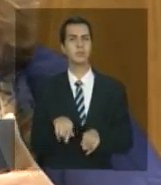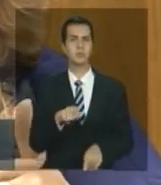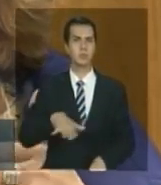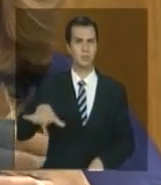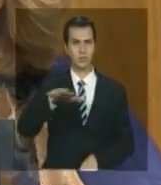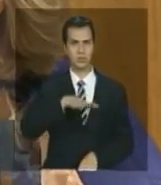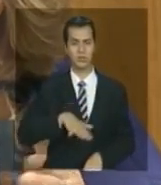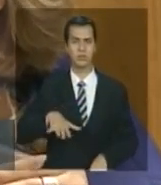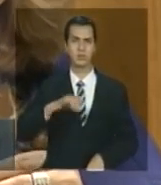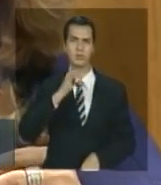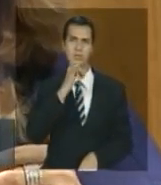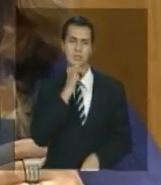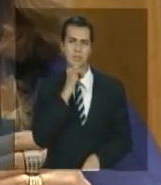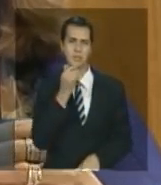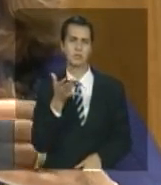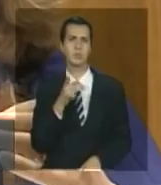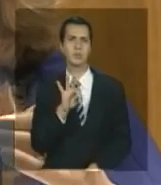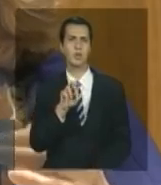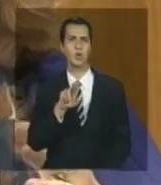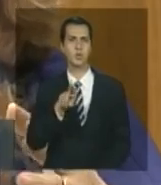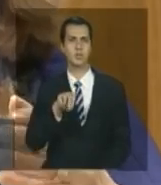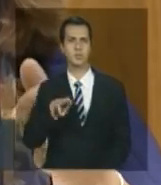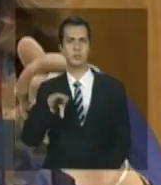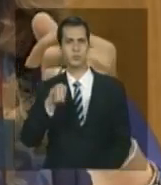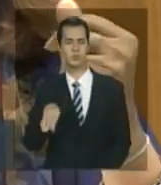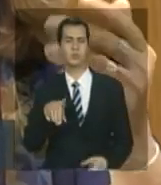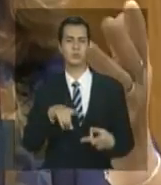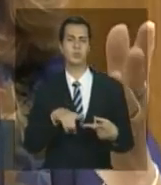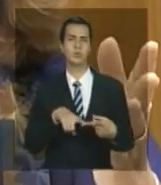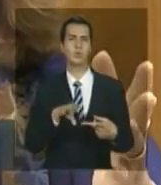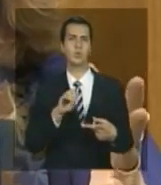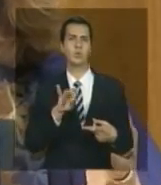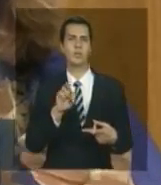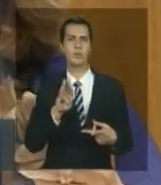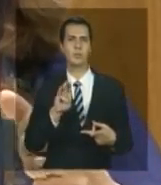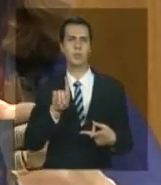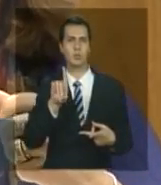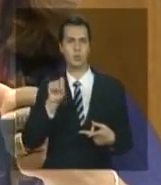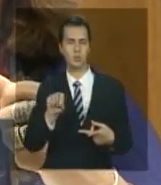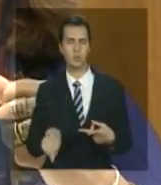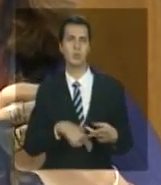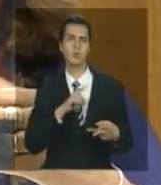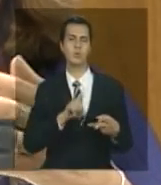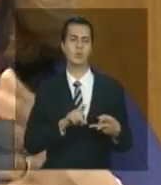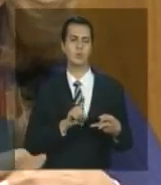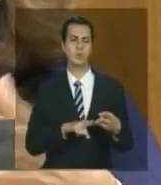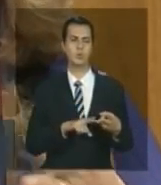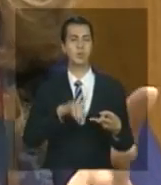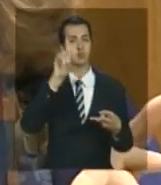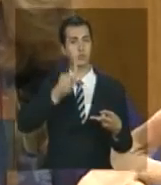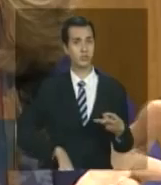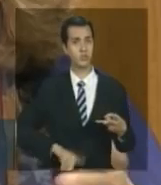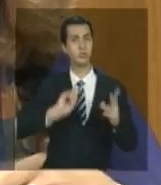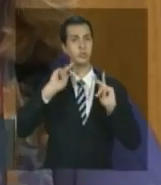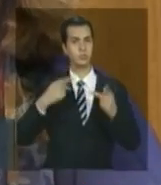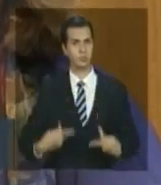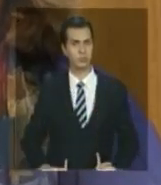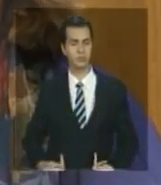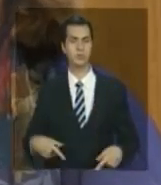outros temas como a questão de terrorismo, questão de contrabando, a questão da promoção de direitos humanos,